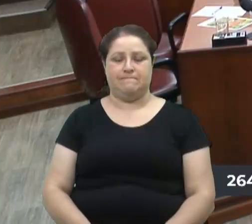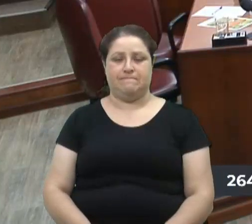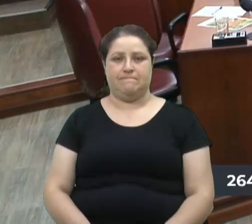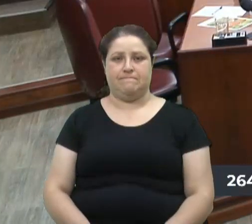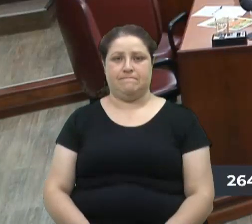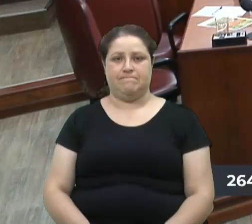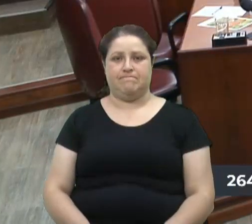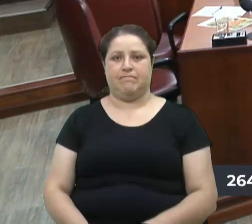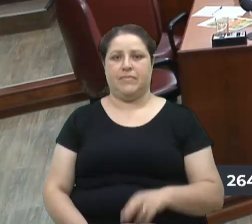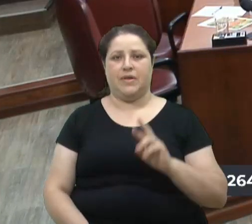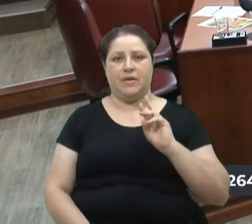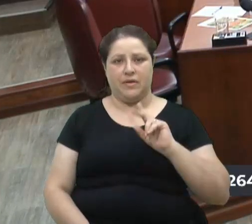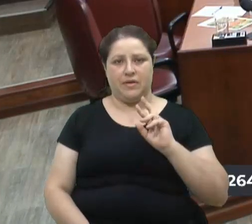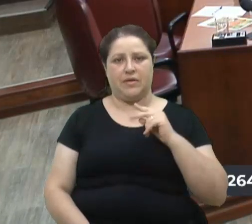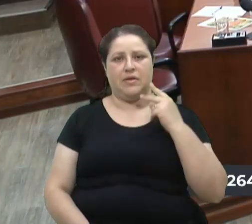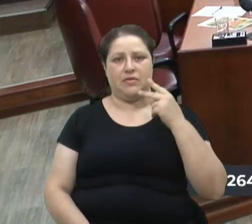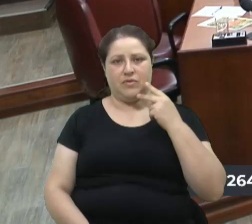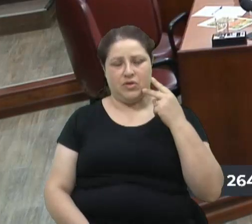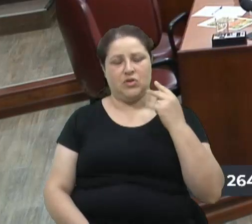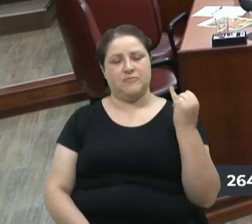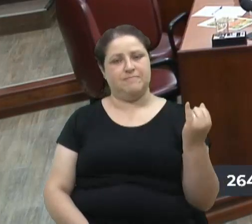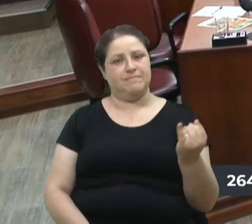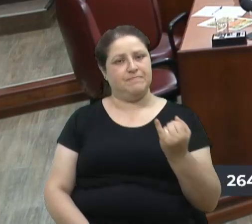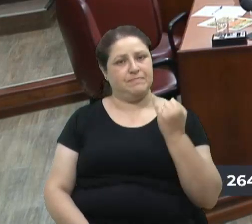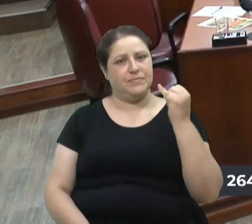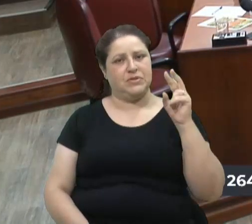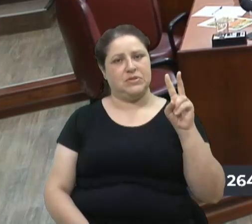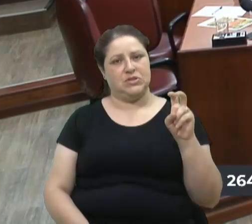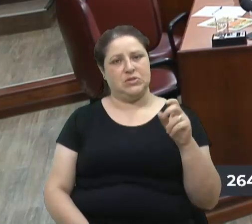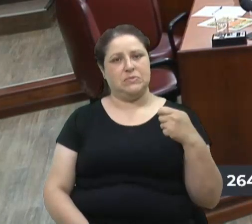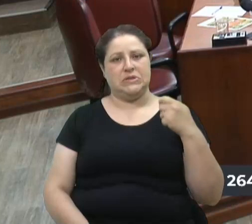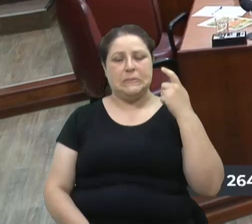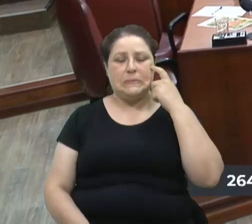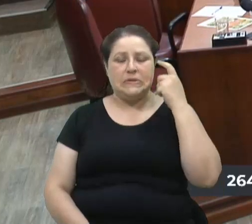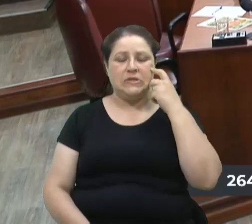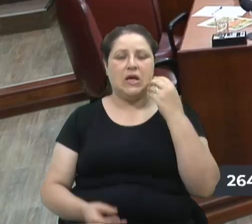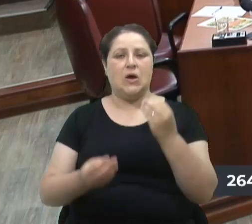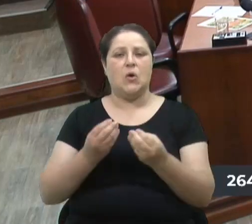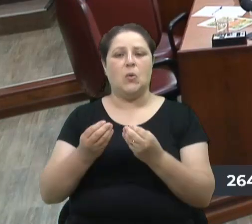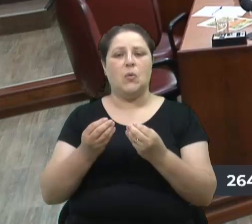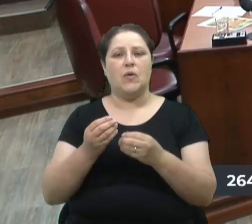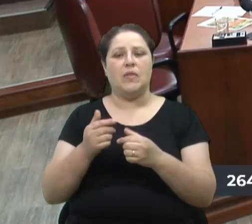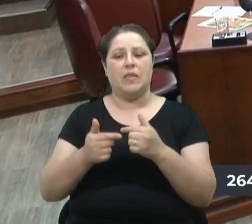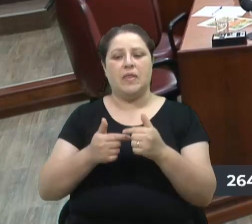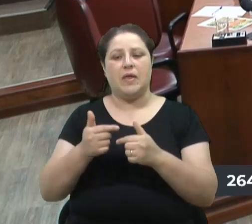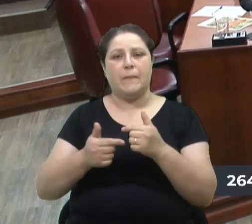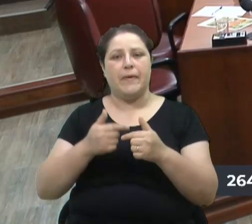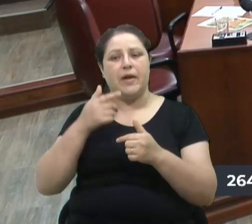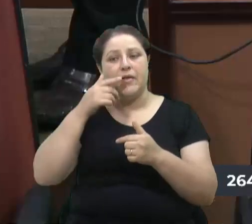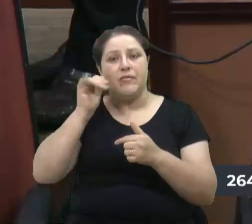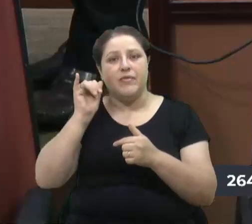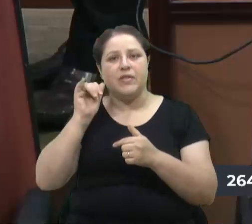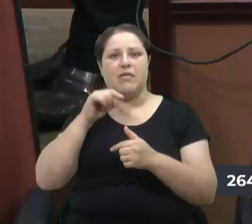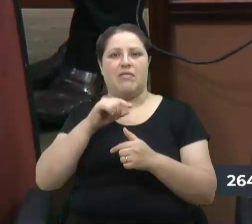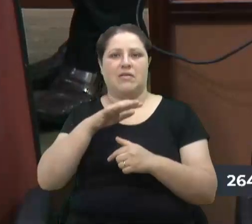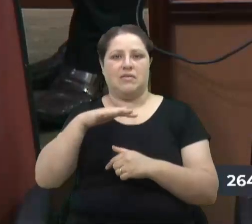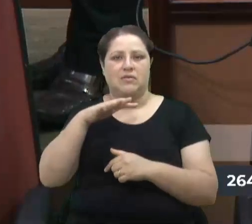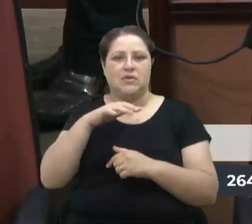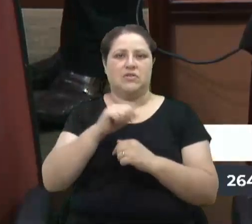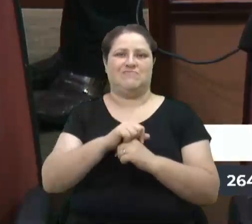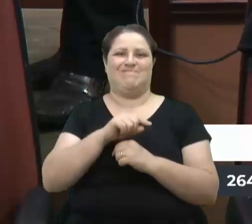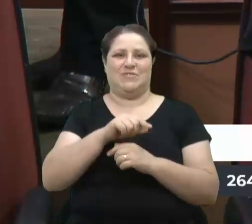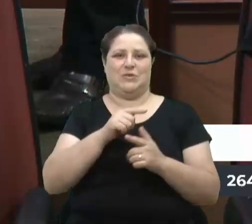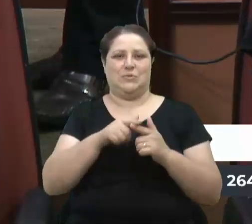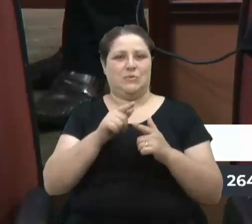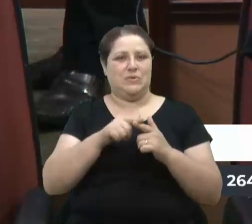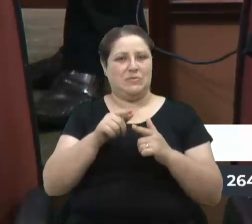é um assunto sem dúvida importante e a gente pensar em como trabalhar para a prevenção desse tipo de situação. A gente tem